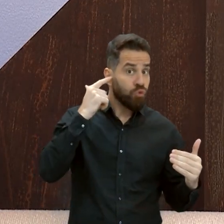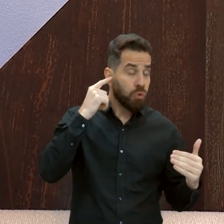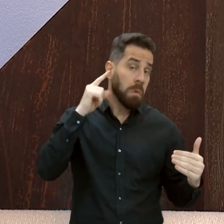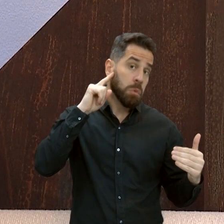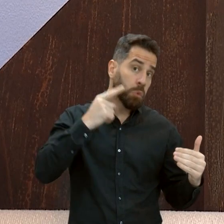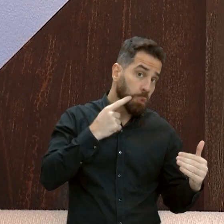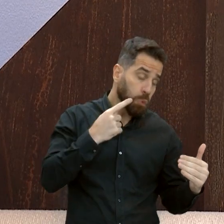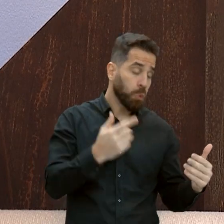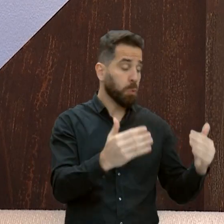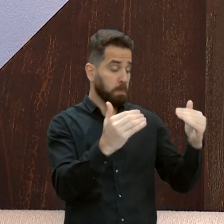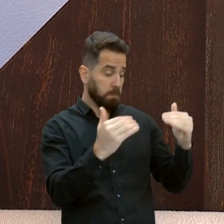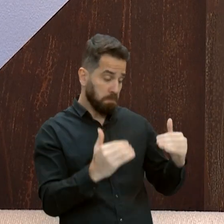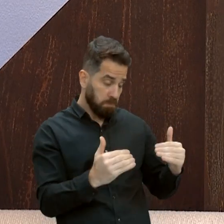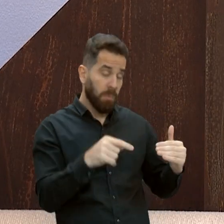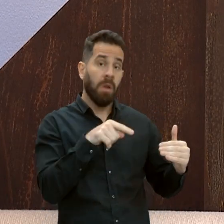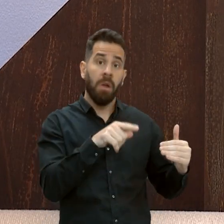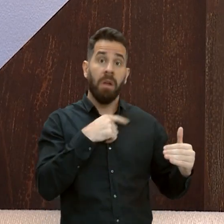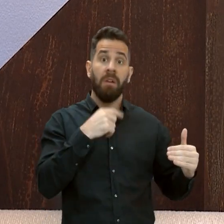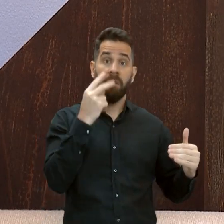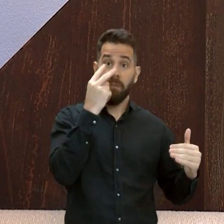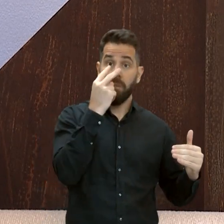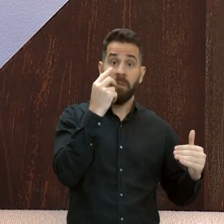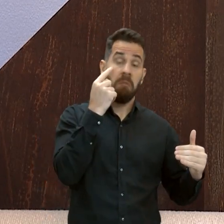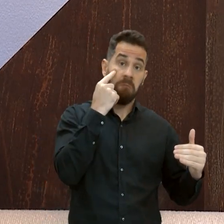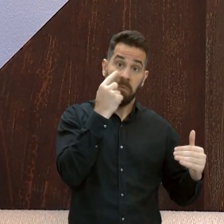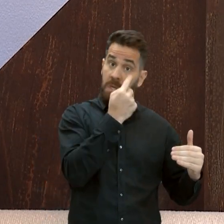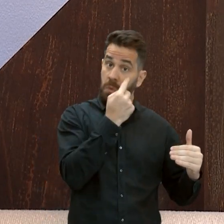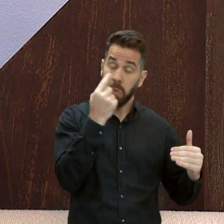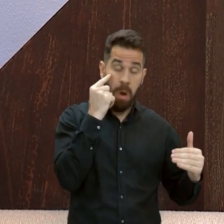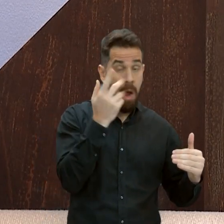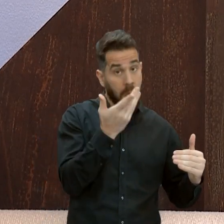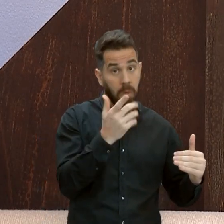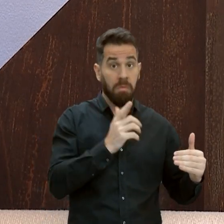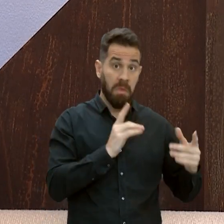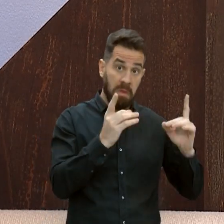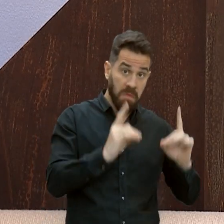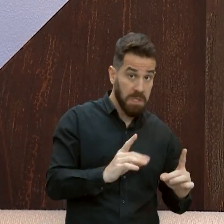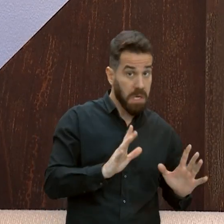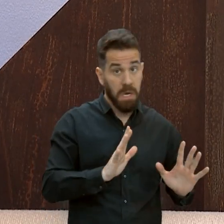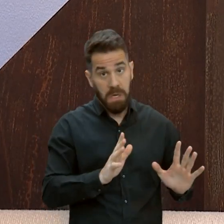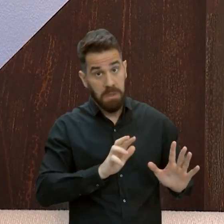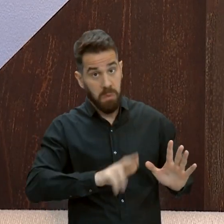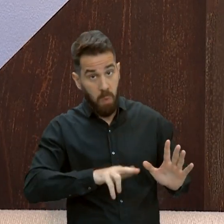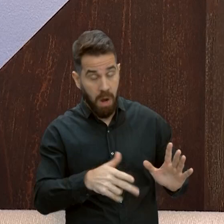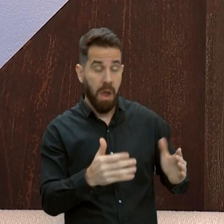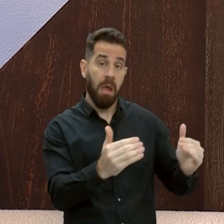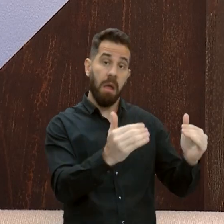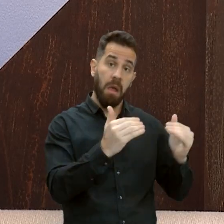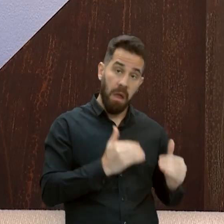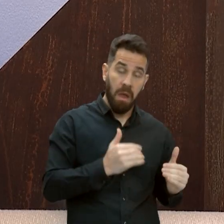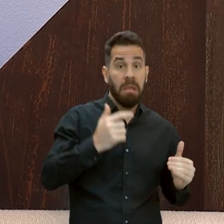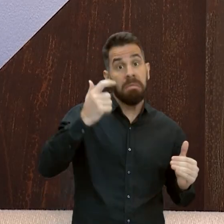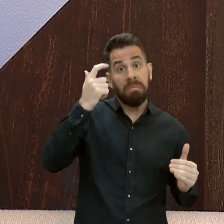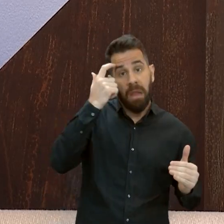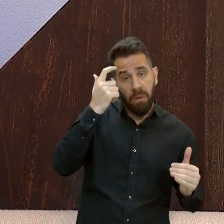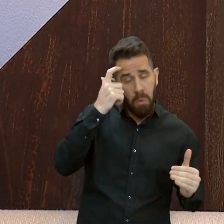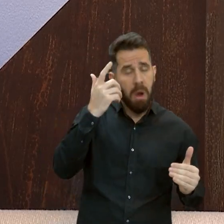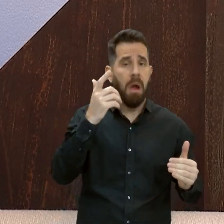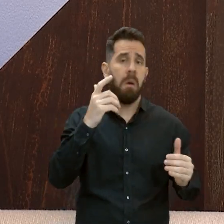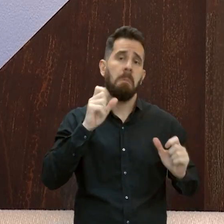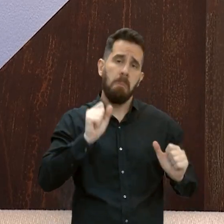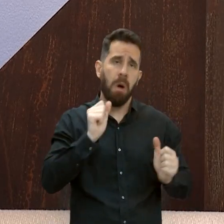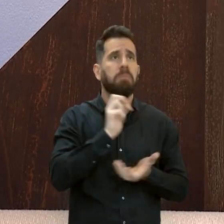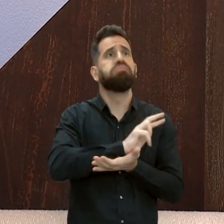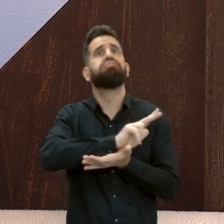em seguida a deficiência intelectual, depois a múltipla, porque uma pessoa pode ter